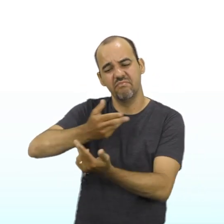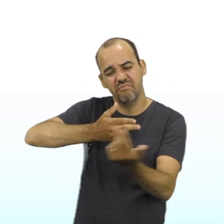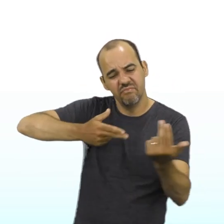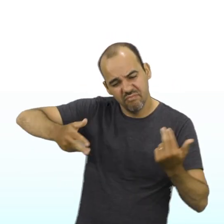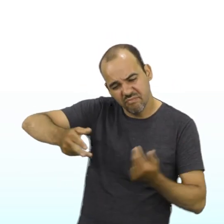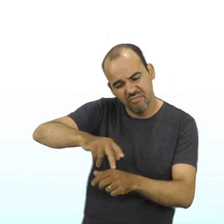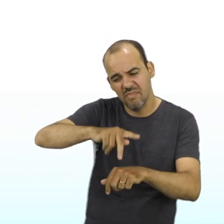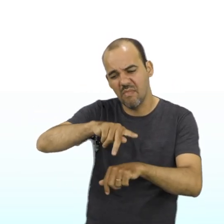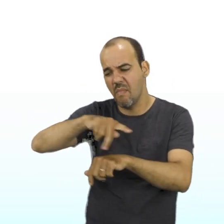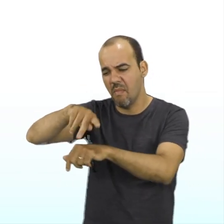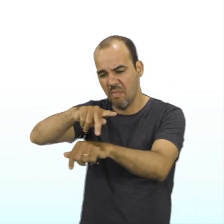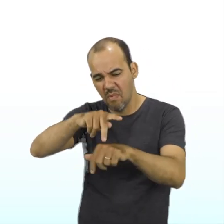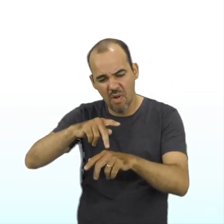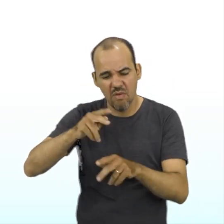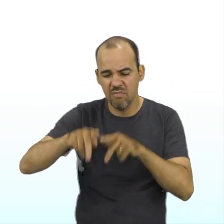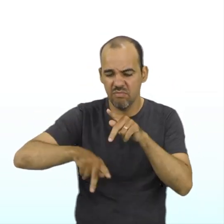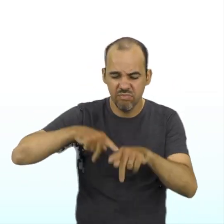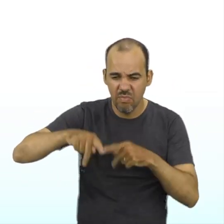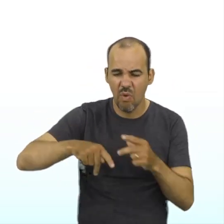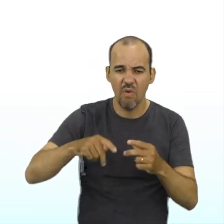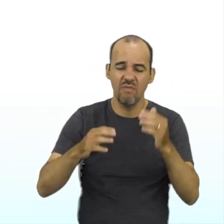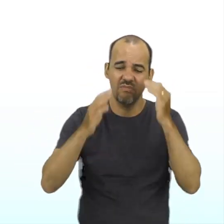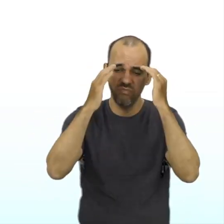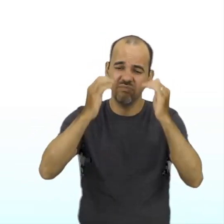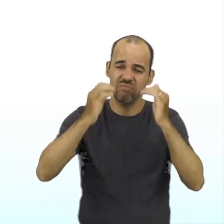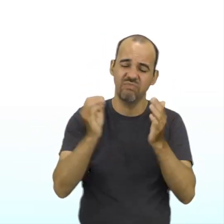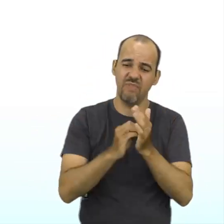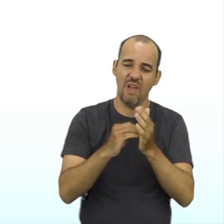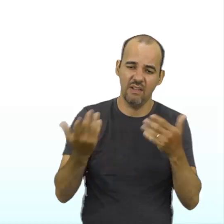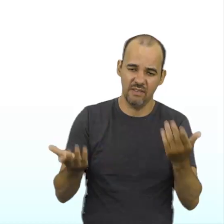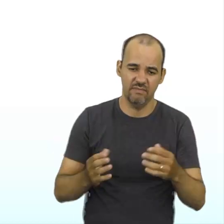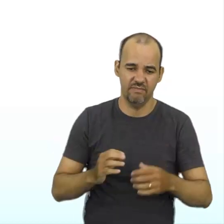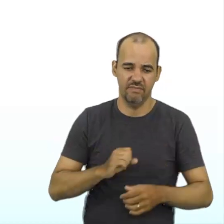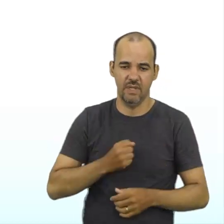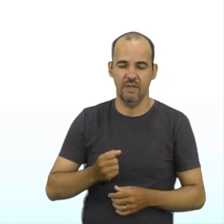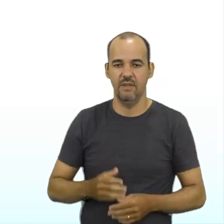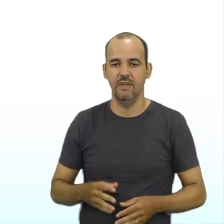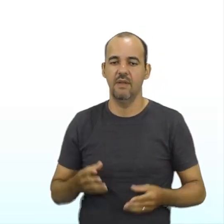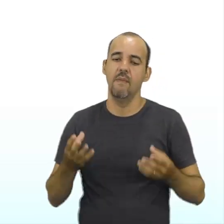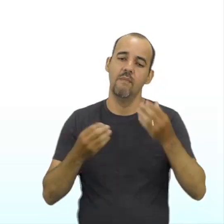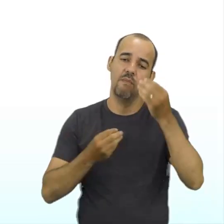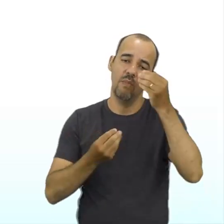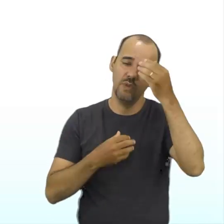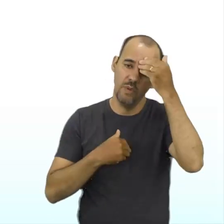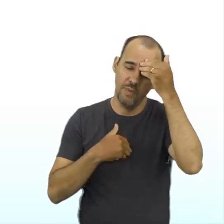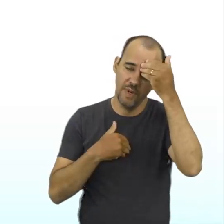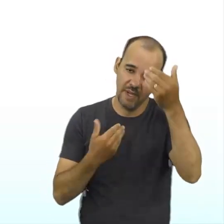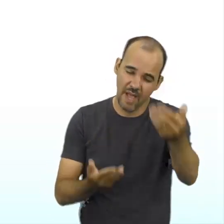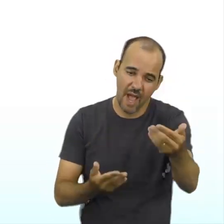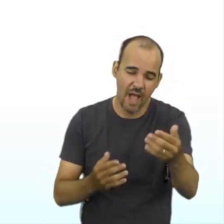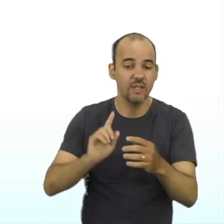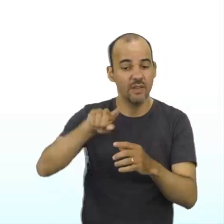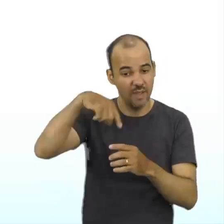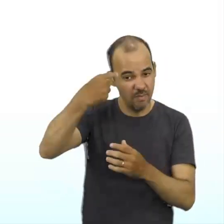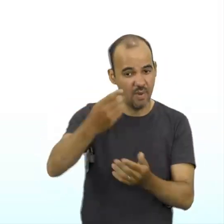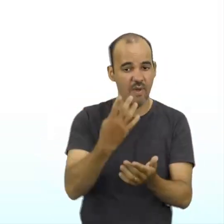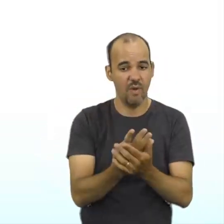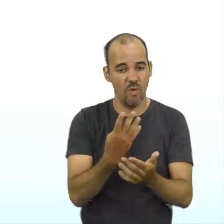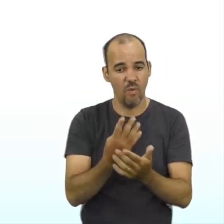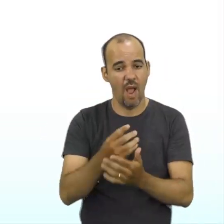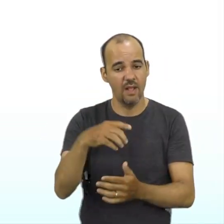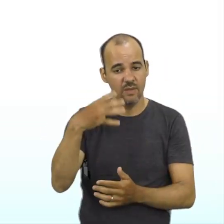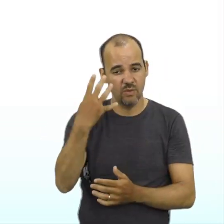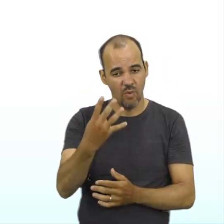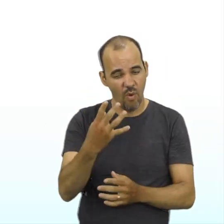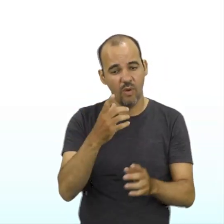nossa resposta correta. Então, gente, graças. Eu vou ficando por aqui, a gente ainda vai ter mais 4 encontros para a gente